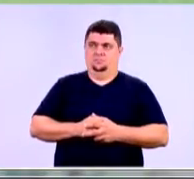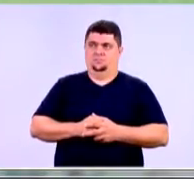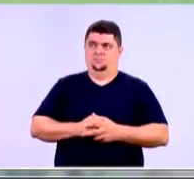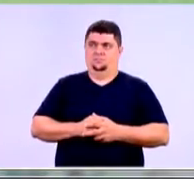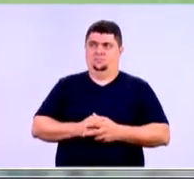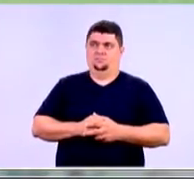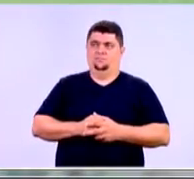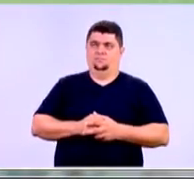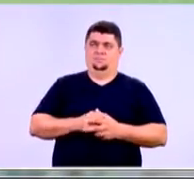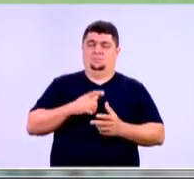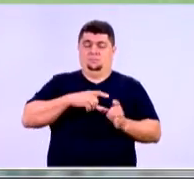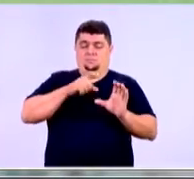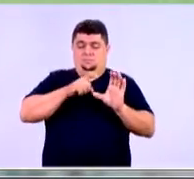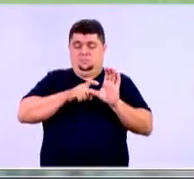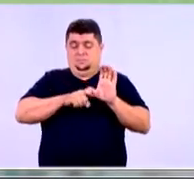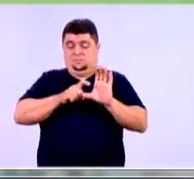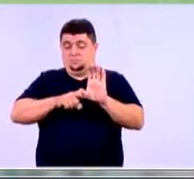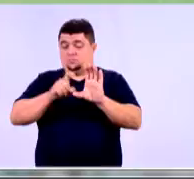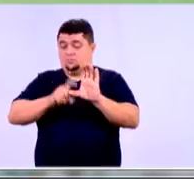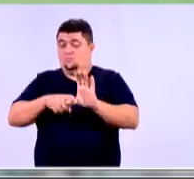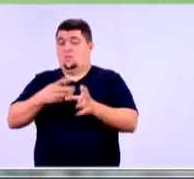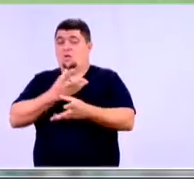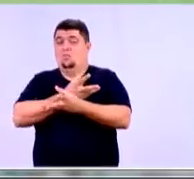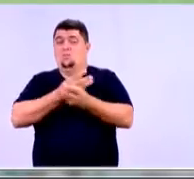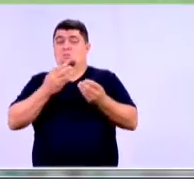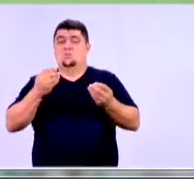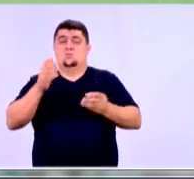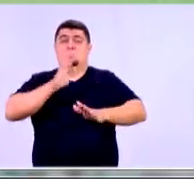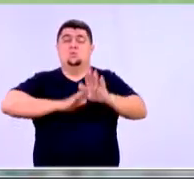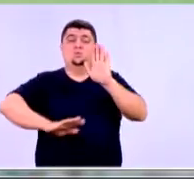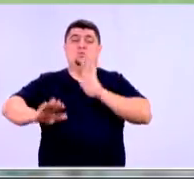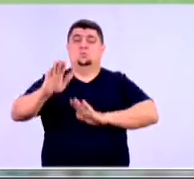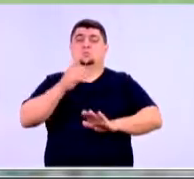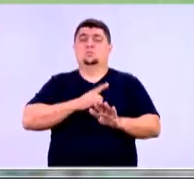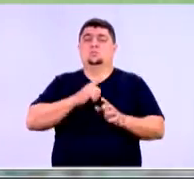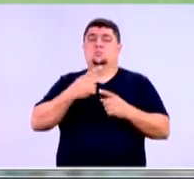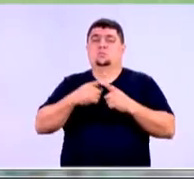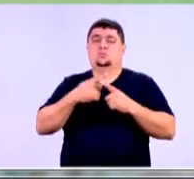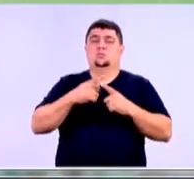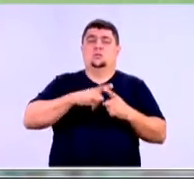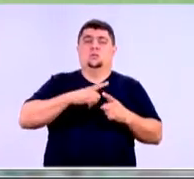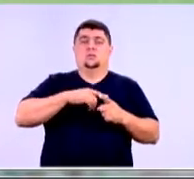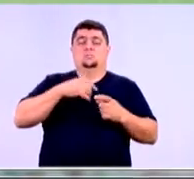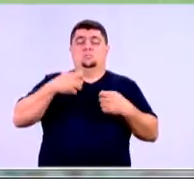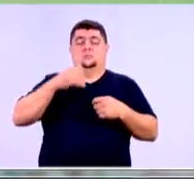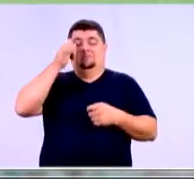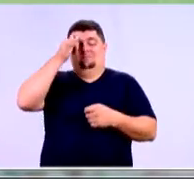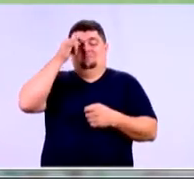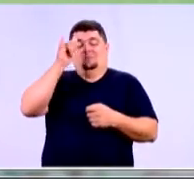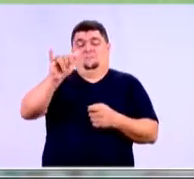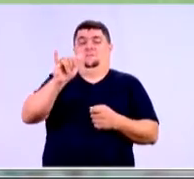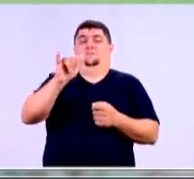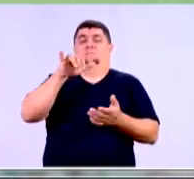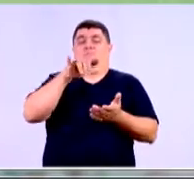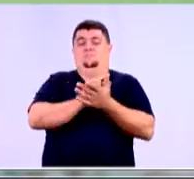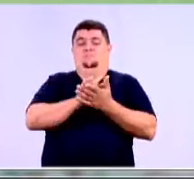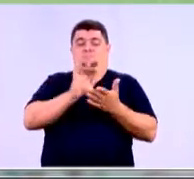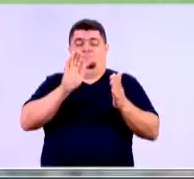A inadimplência é o maior risco que você precisa evitar ao analisar crédito e